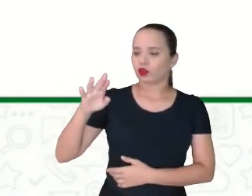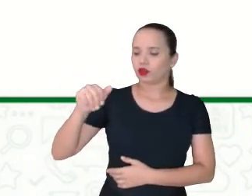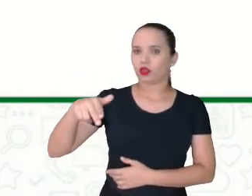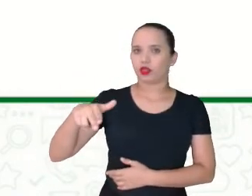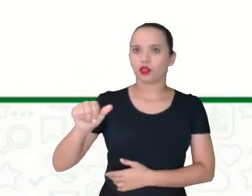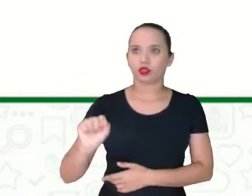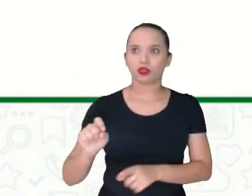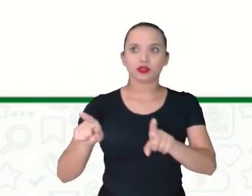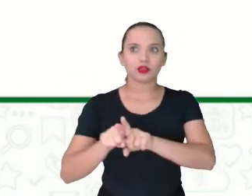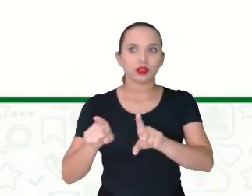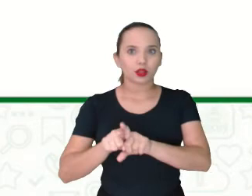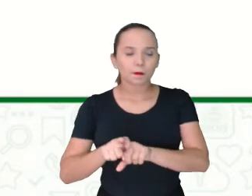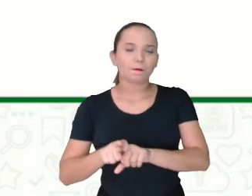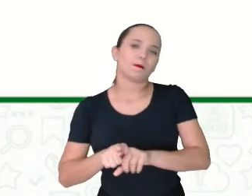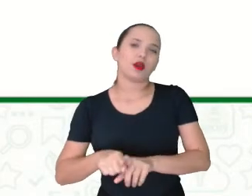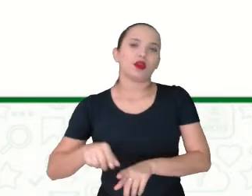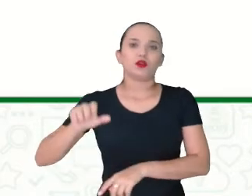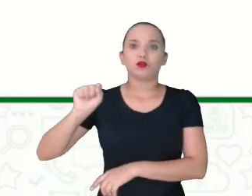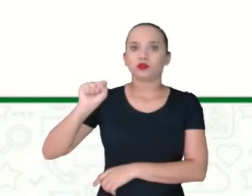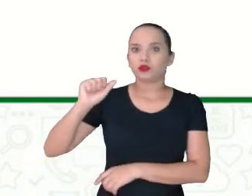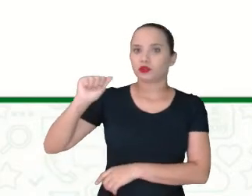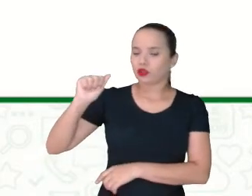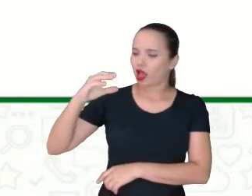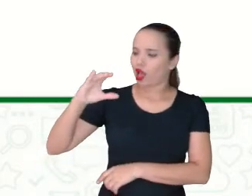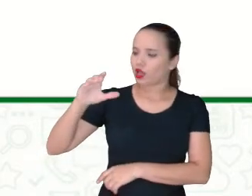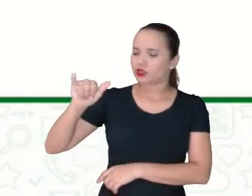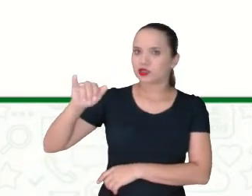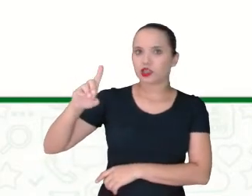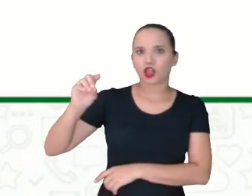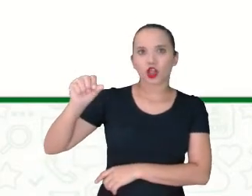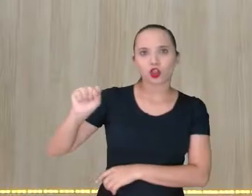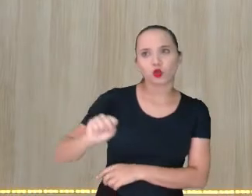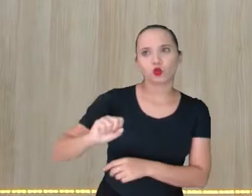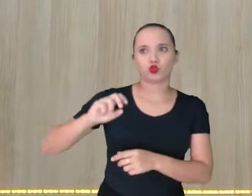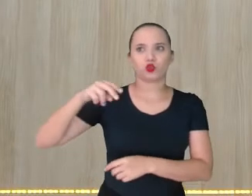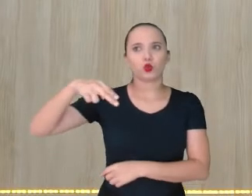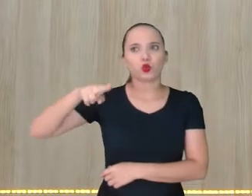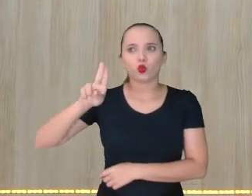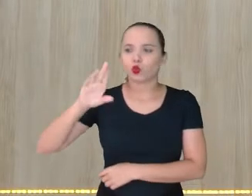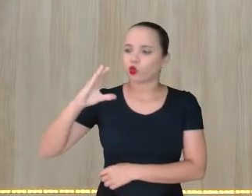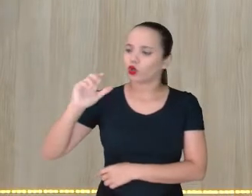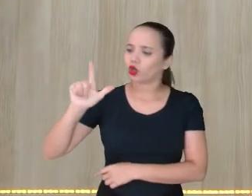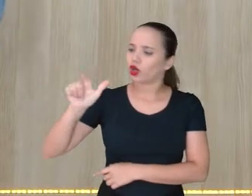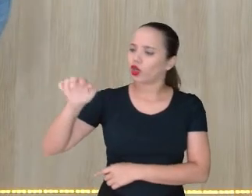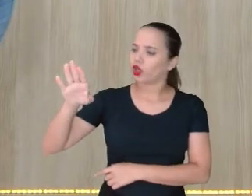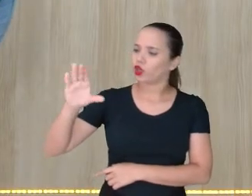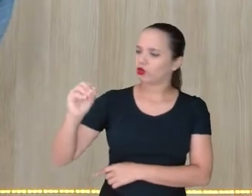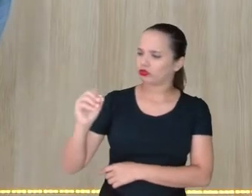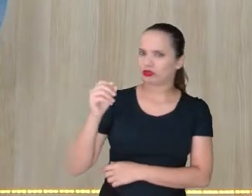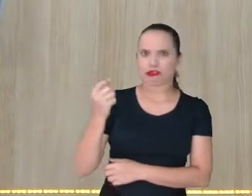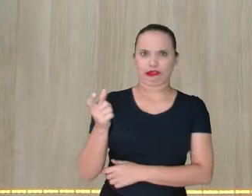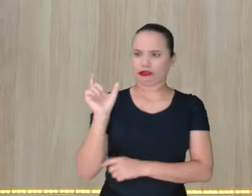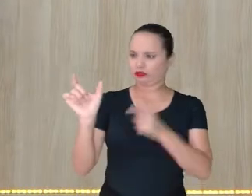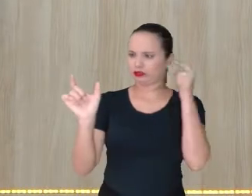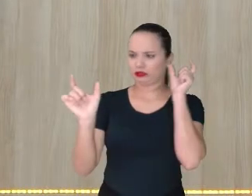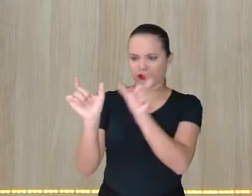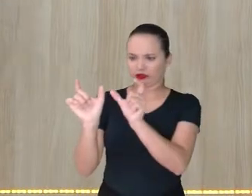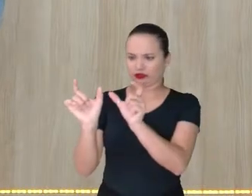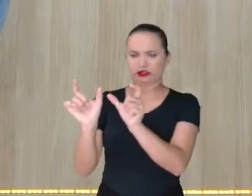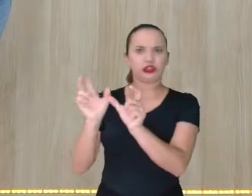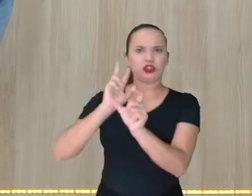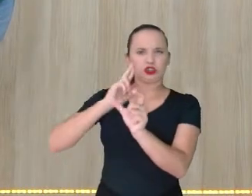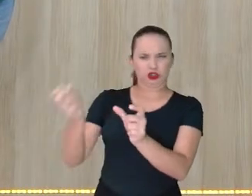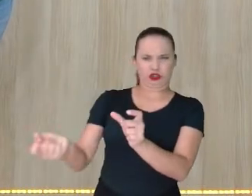e ácidos nucleicos. Eita, prof, que palavra esquisita é essa, né? Duas palavrinhas aí,